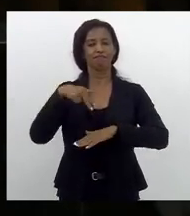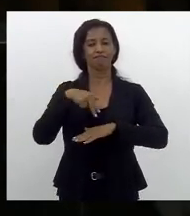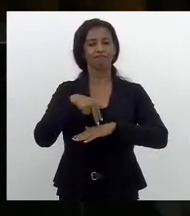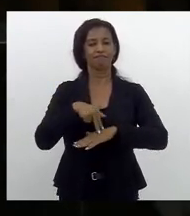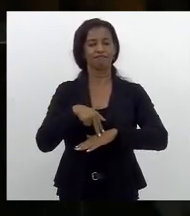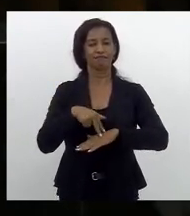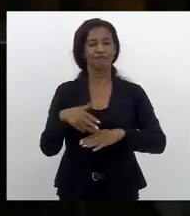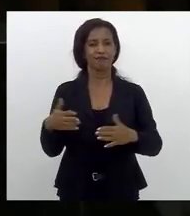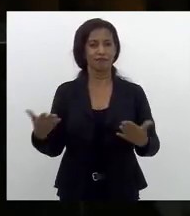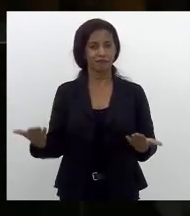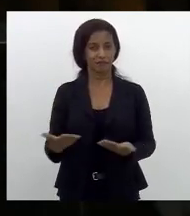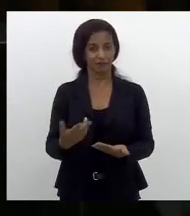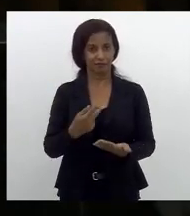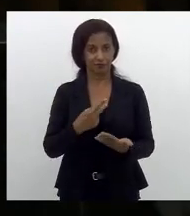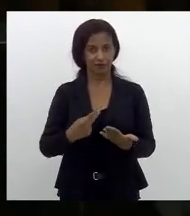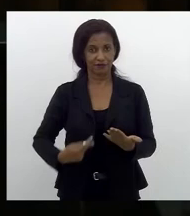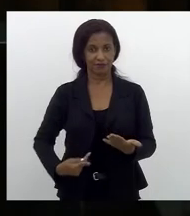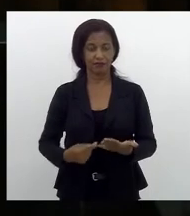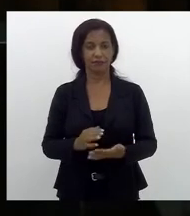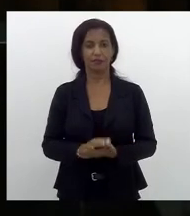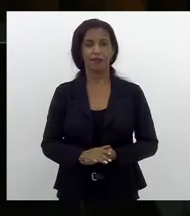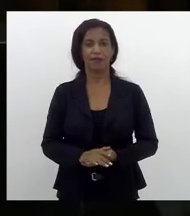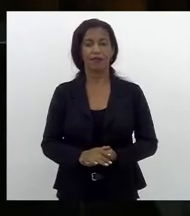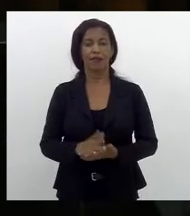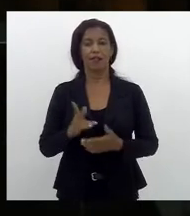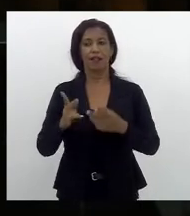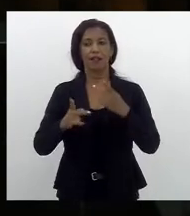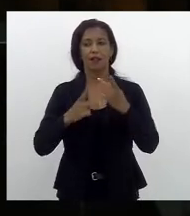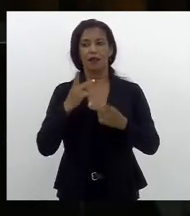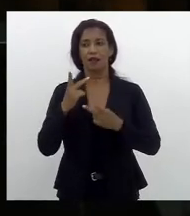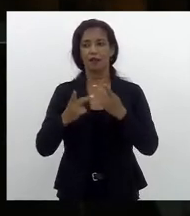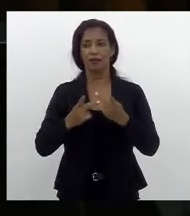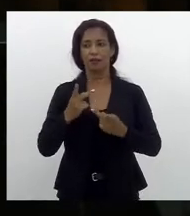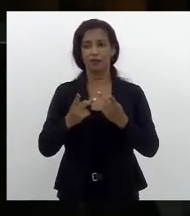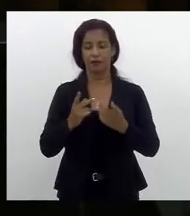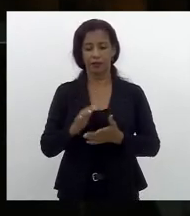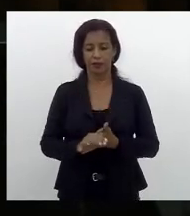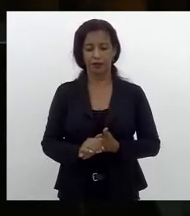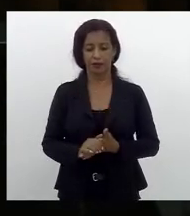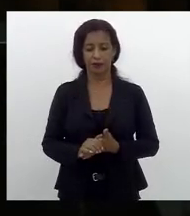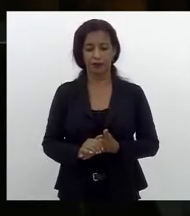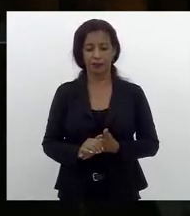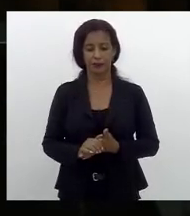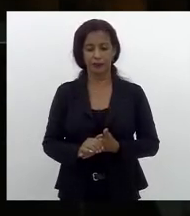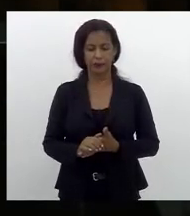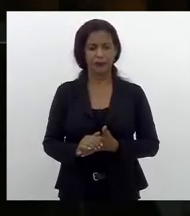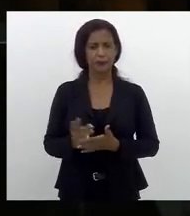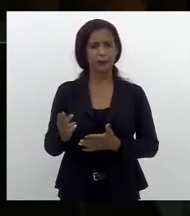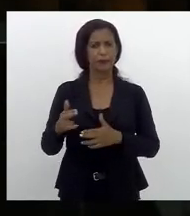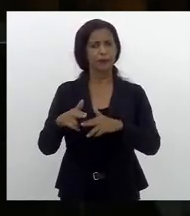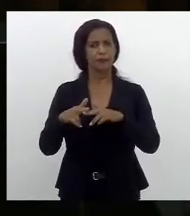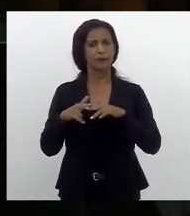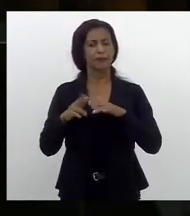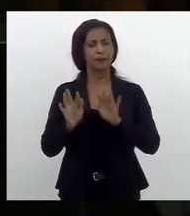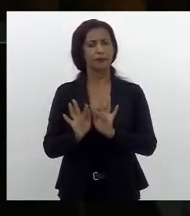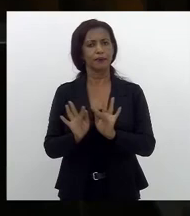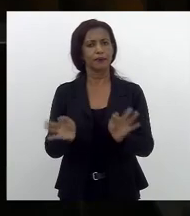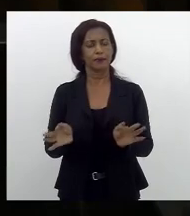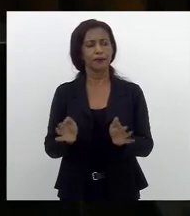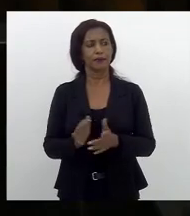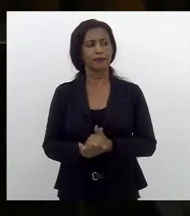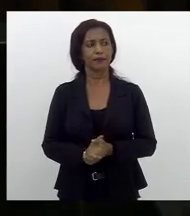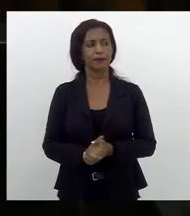hoje, presidente, é a respeito de uma causa assim, muito sensível, pois